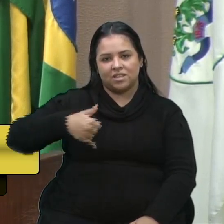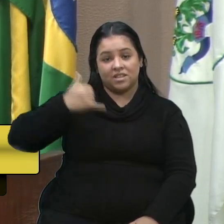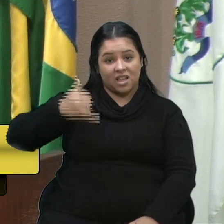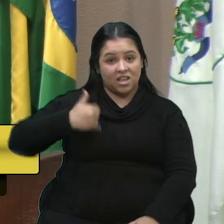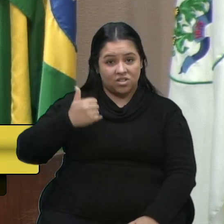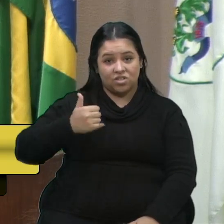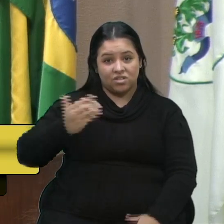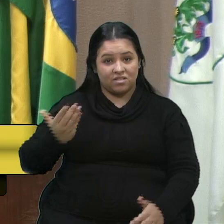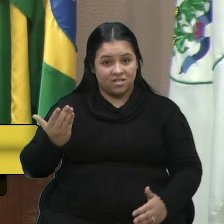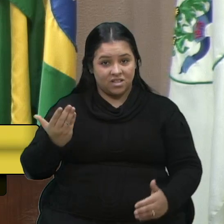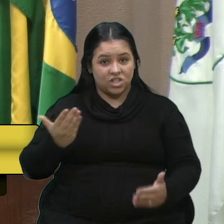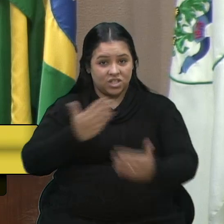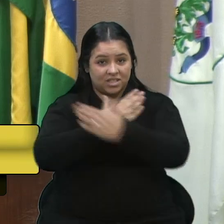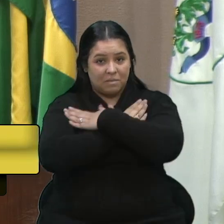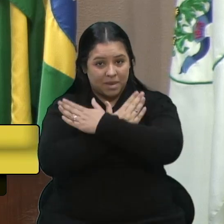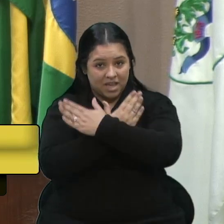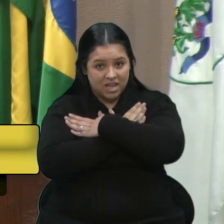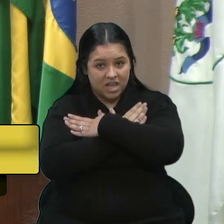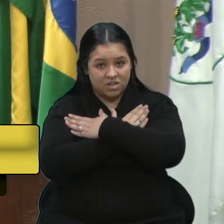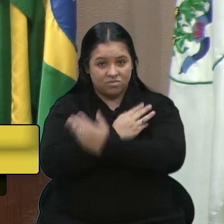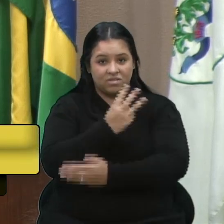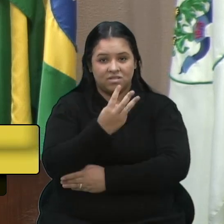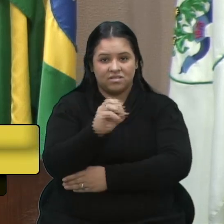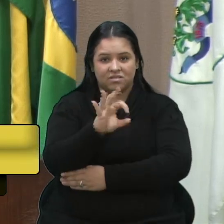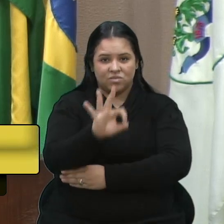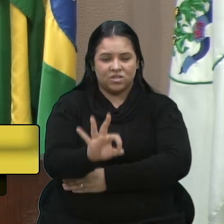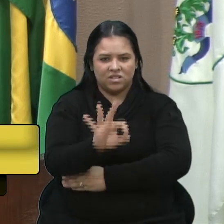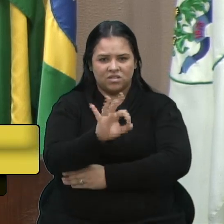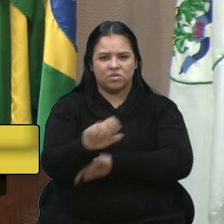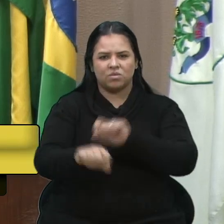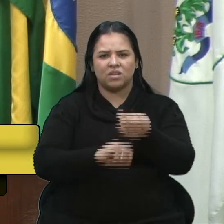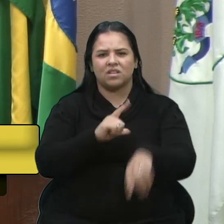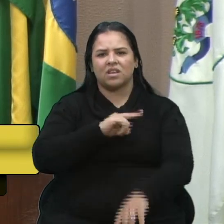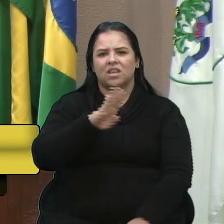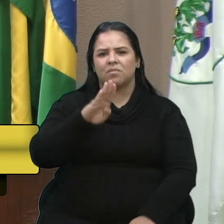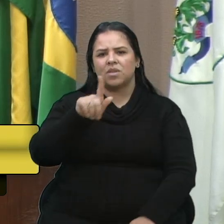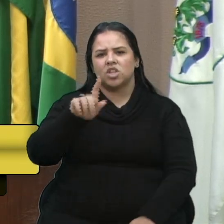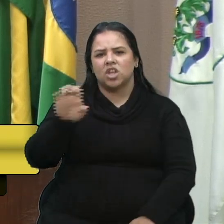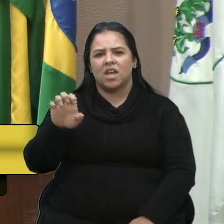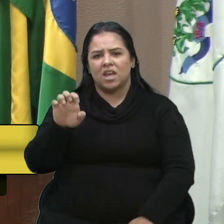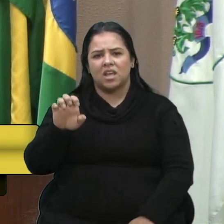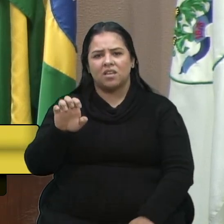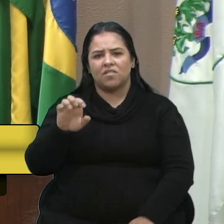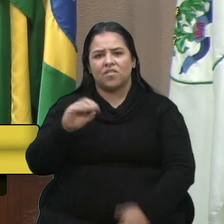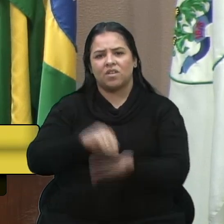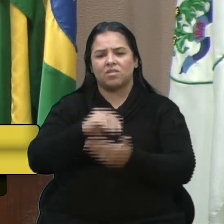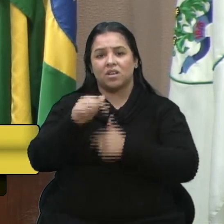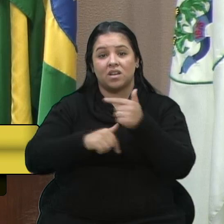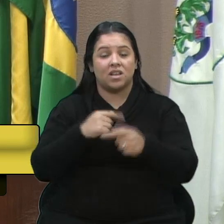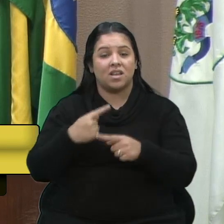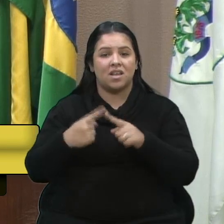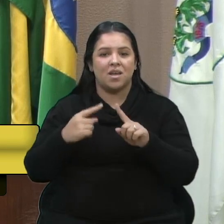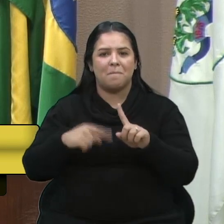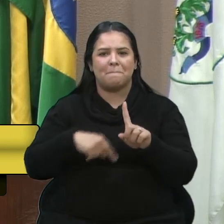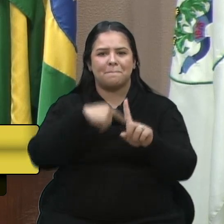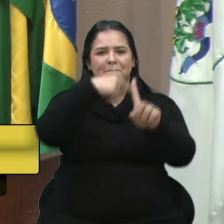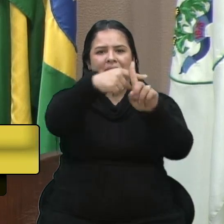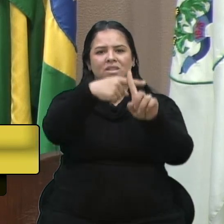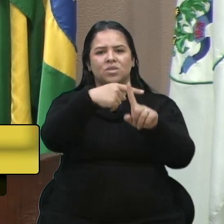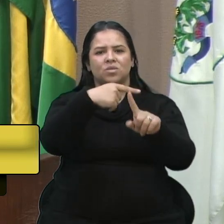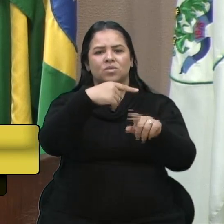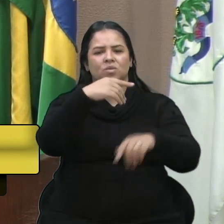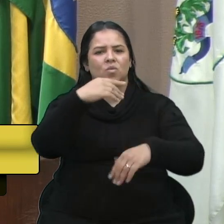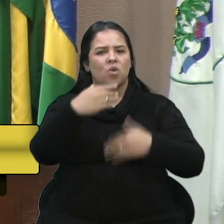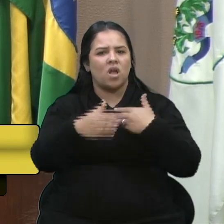31% dos jovens entre 18 e 24 anos, segundo o IBGE, estão desempregados. Uma taxa muito superior a qualquer uma